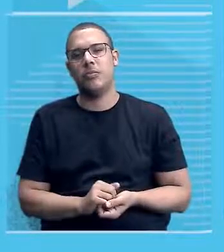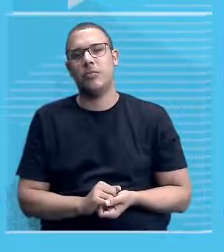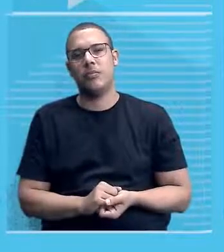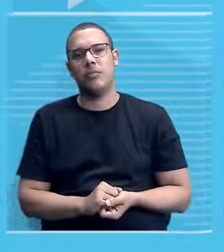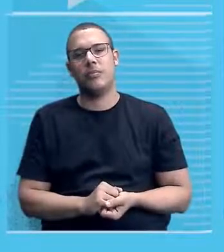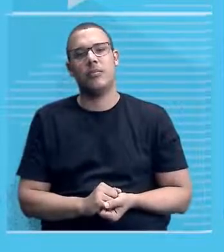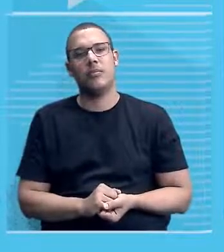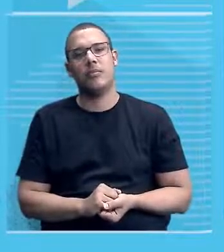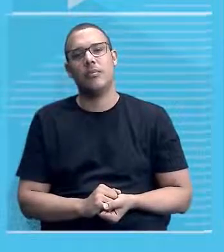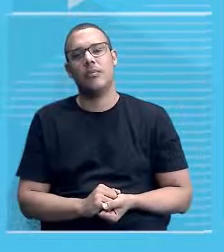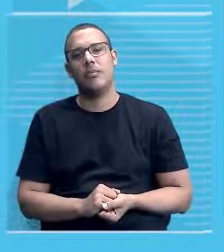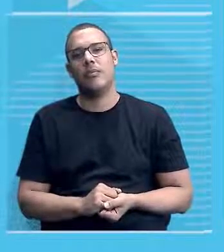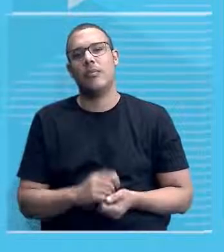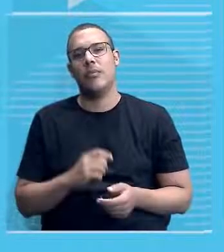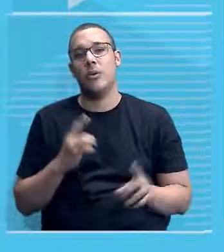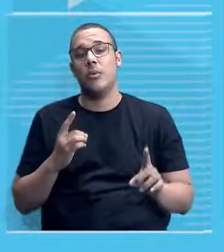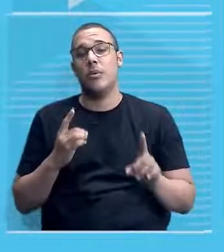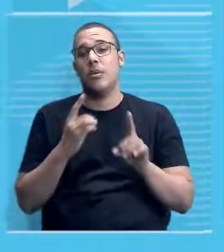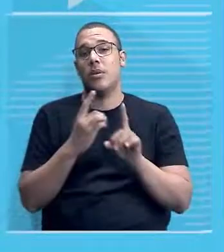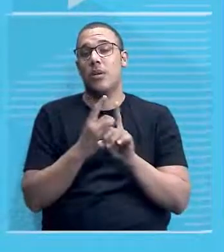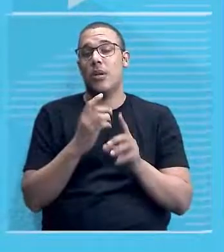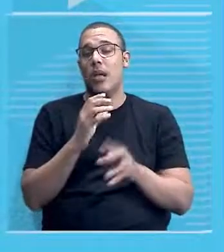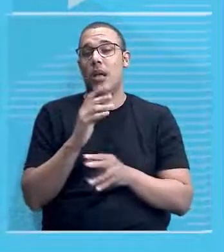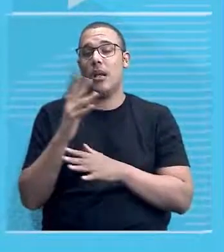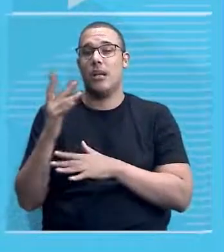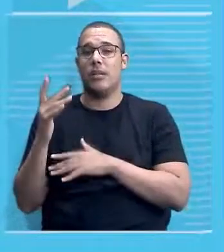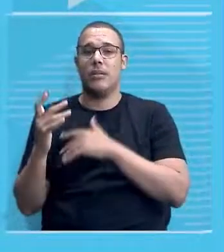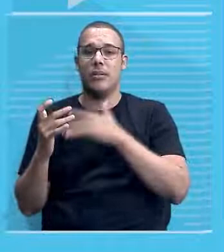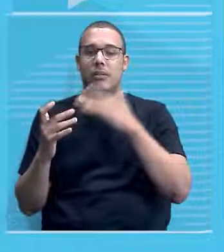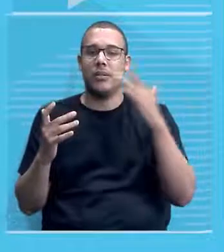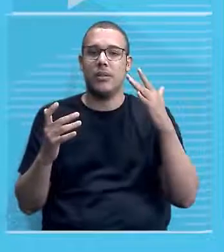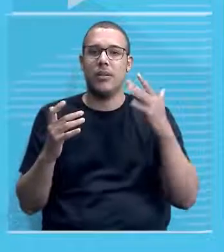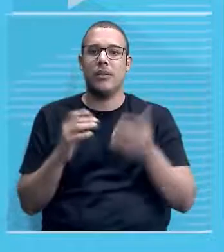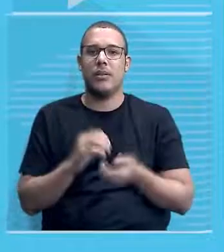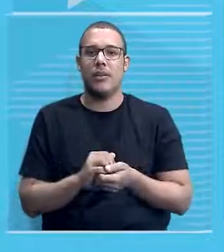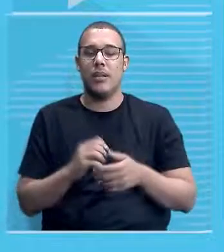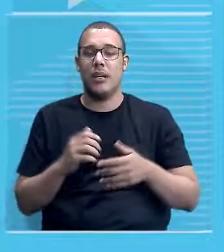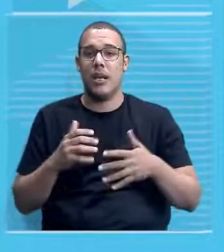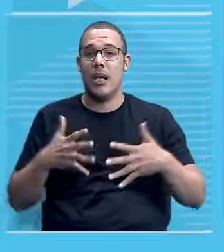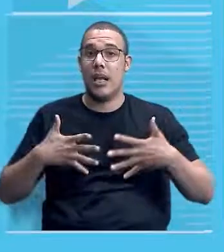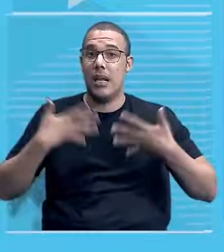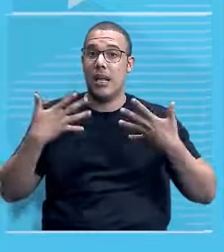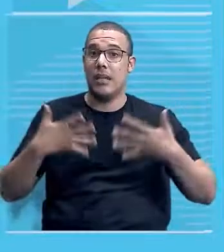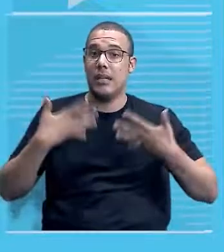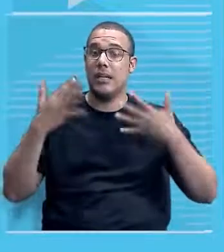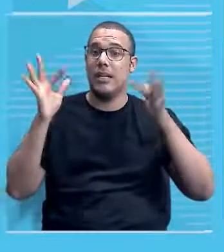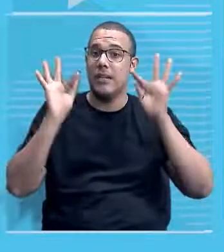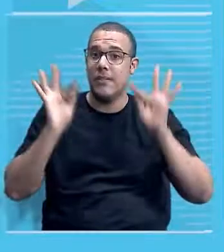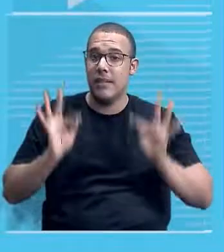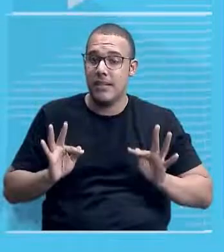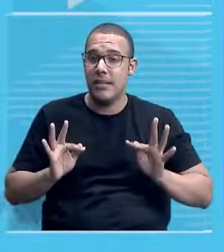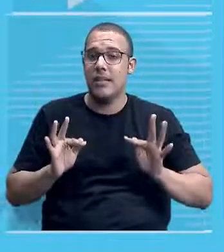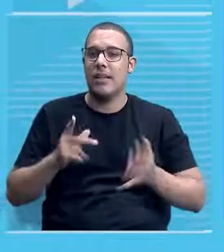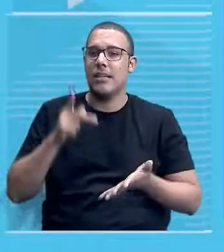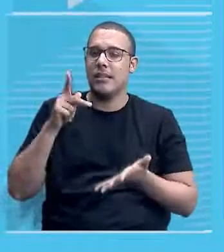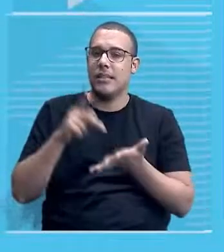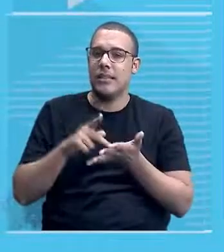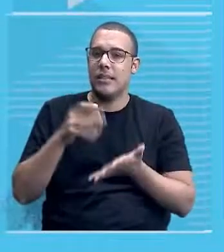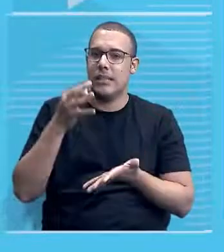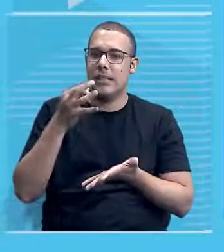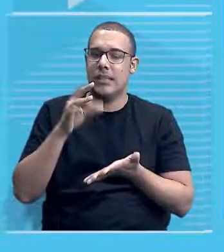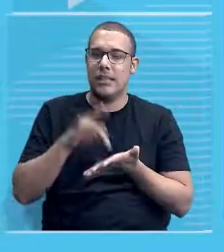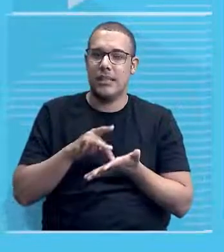onde eu posso encontrar a natureza alegria e felicidade Com certeza